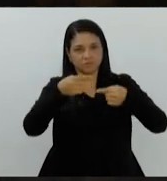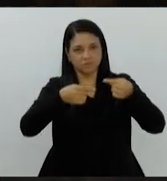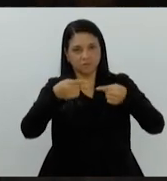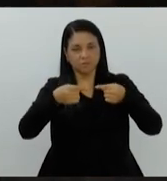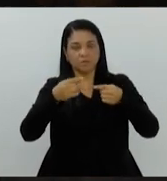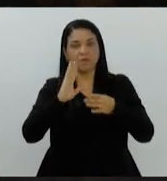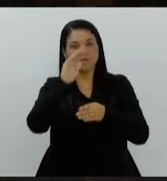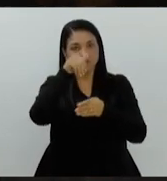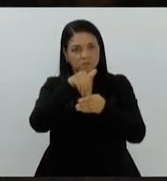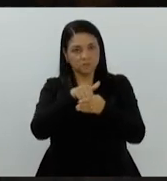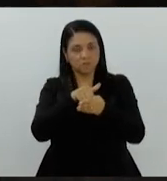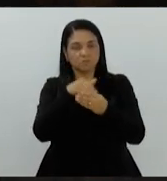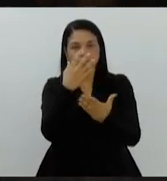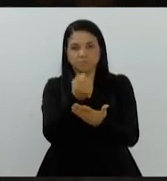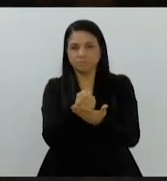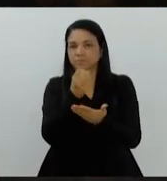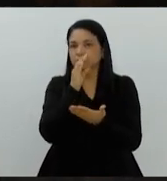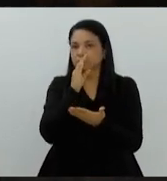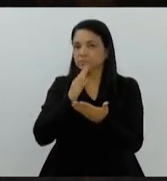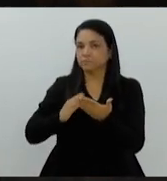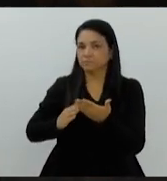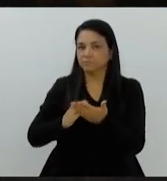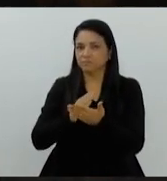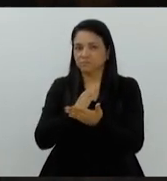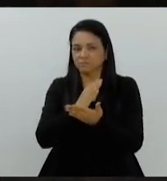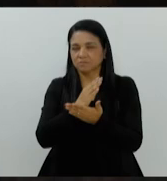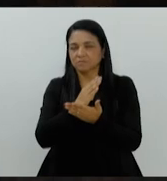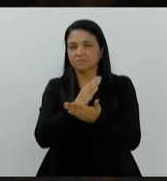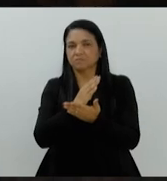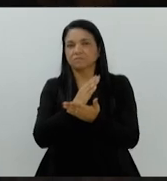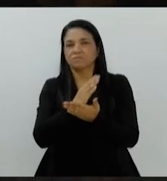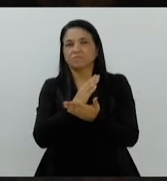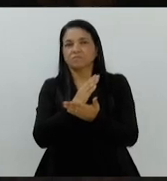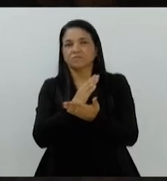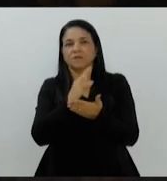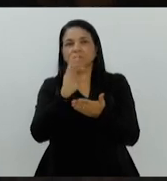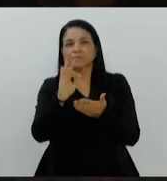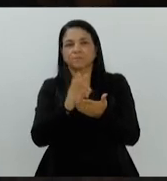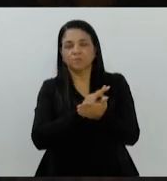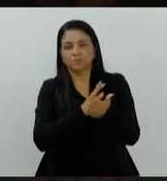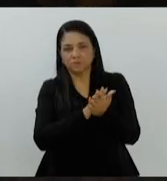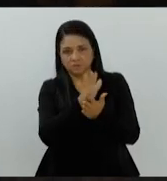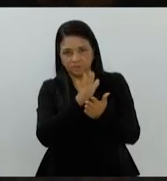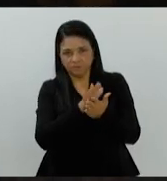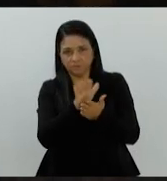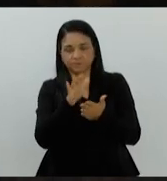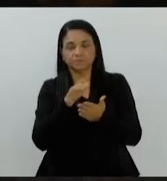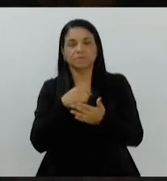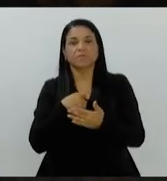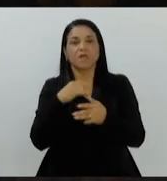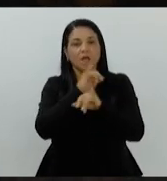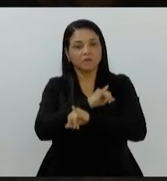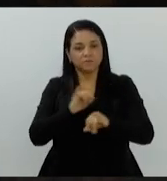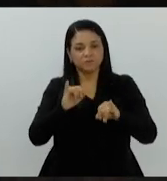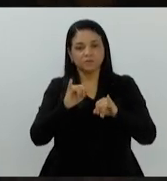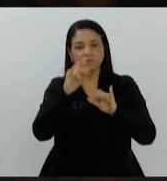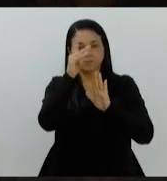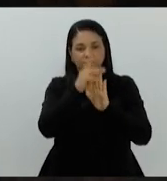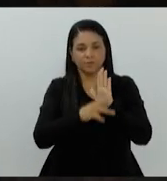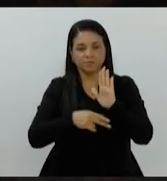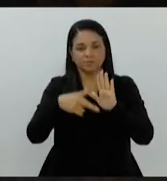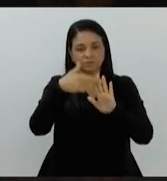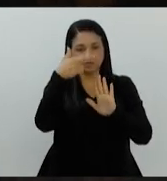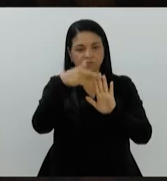Em votação, senhores que aprovam, permaneçam como estão. Aprovado, vai à promulgação. Anuncio o projeto